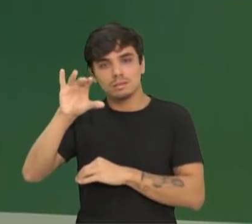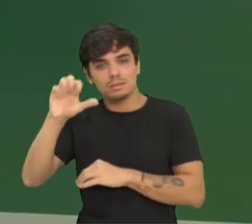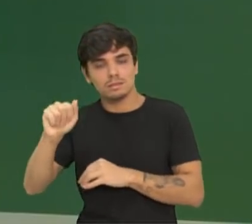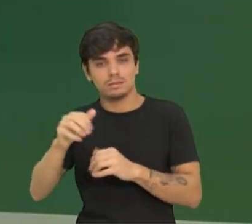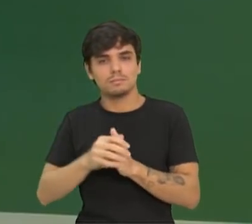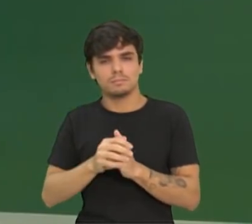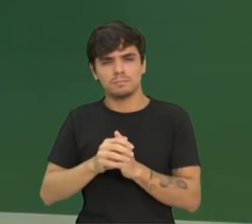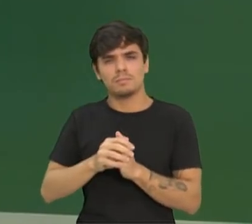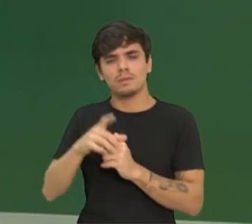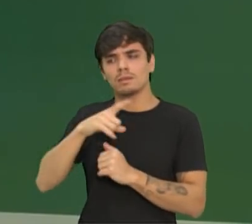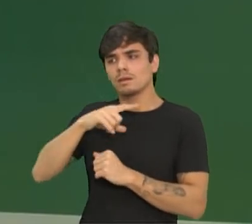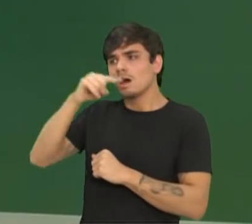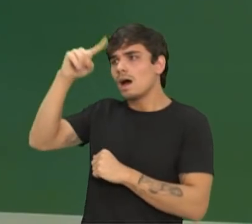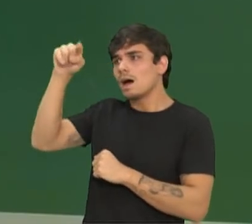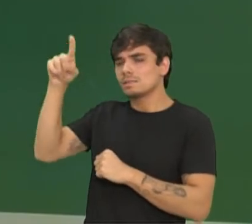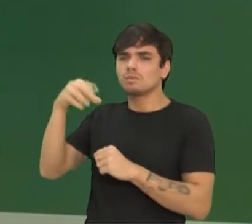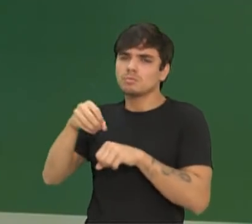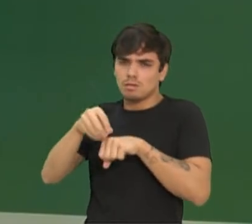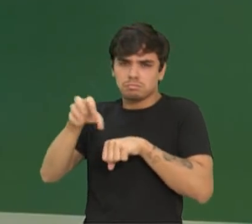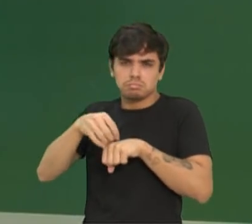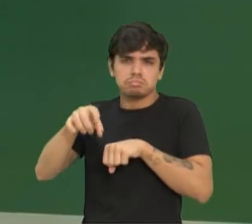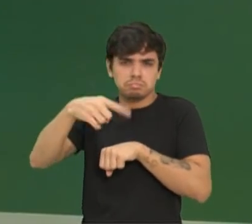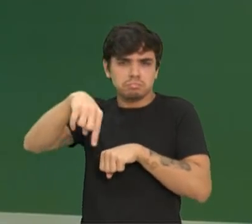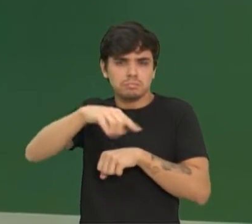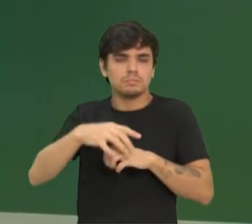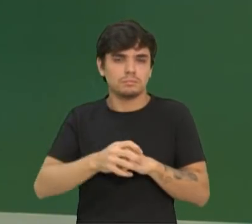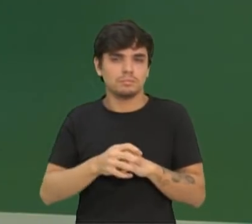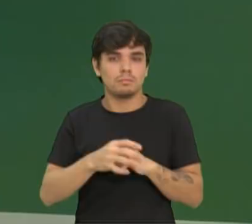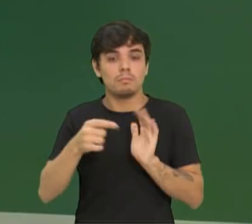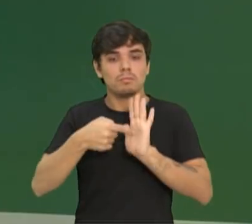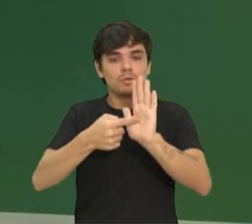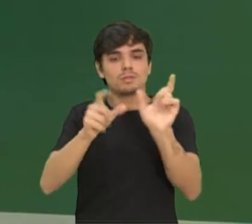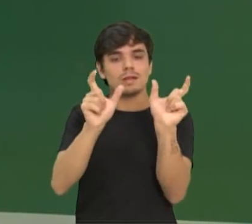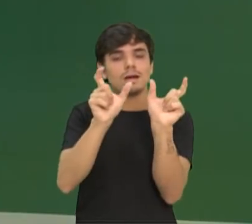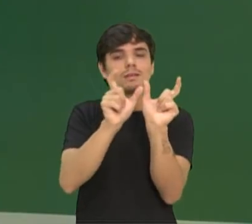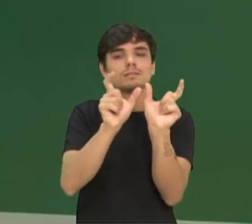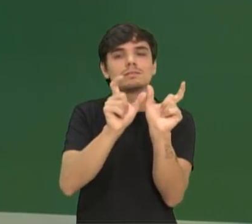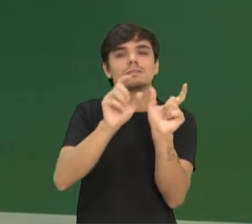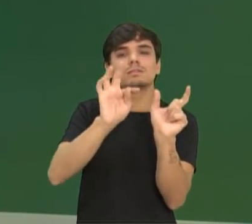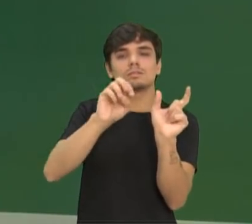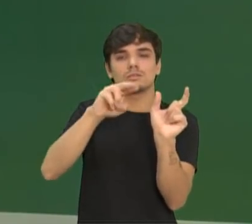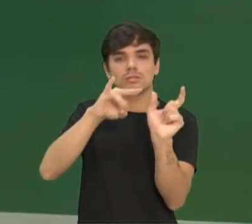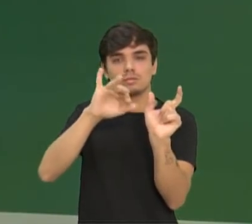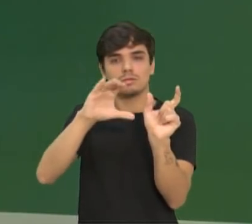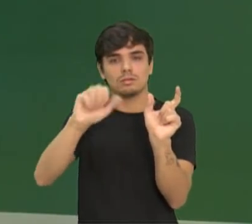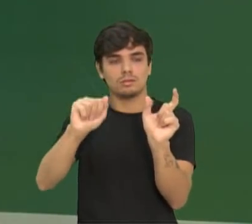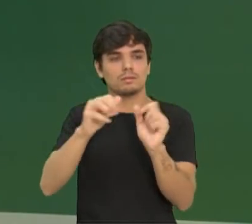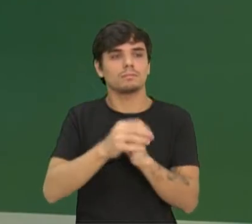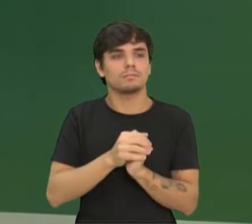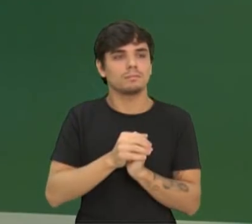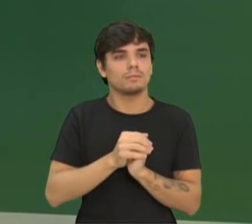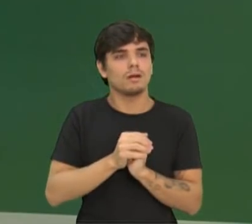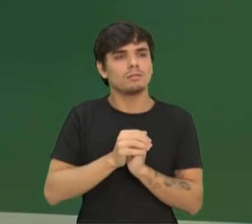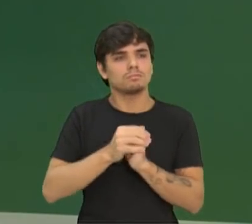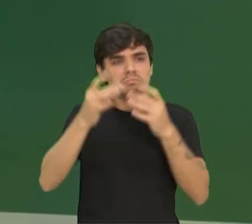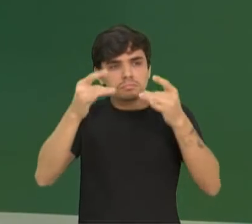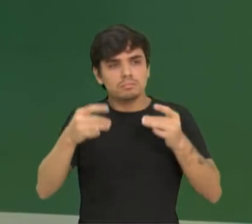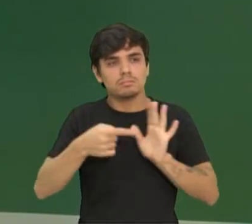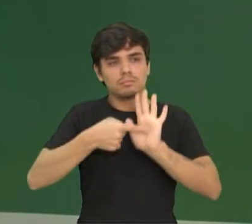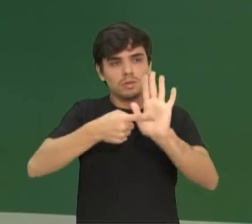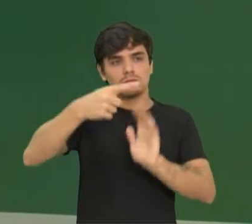né? O acento está ali para mostrar essa sílaba tônica, essa sílaba mais forte. Um detalhe, adianto para você, você pode falar,